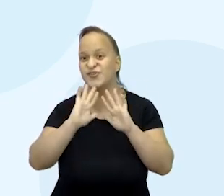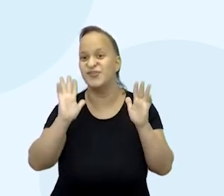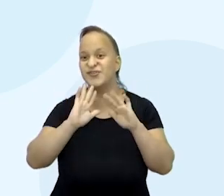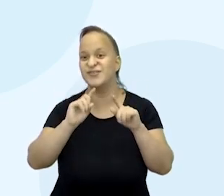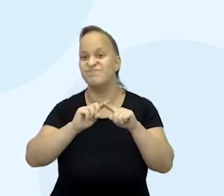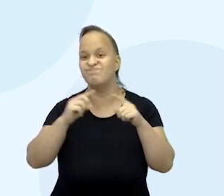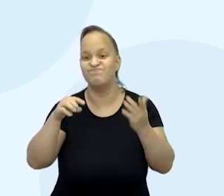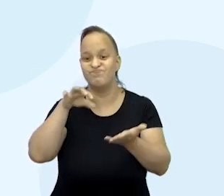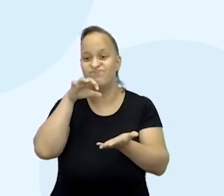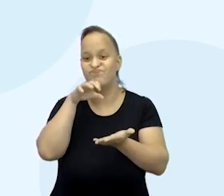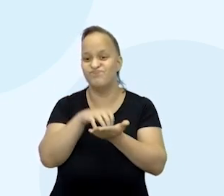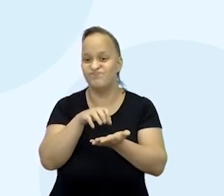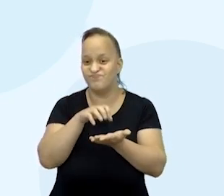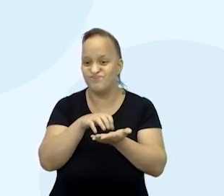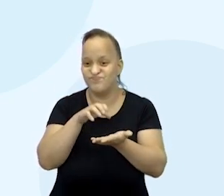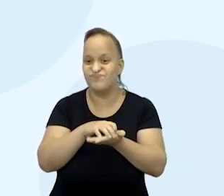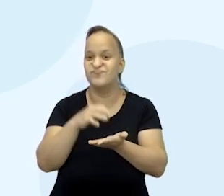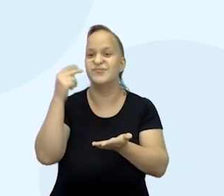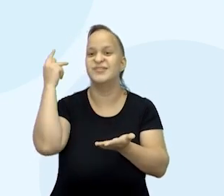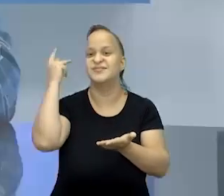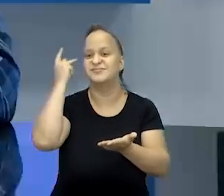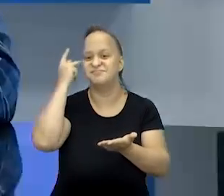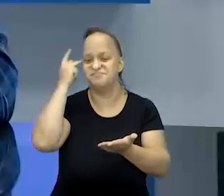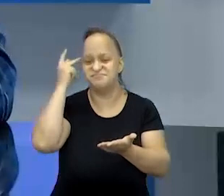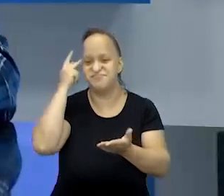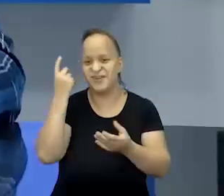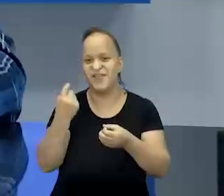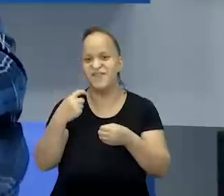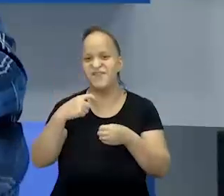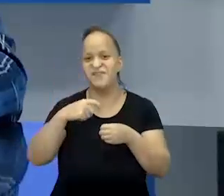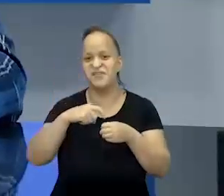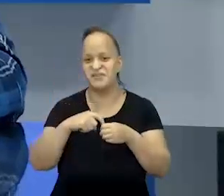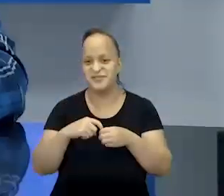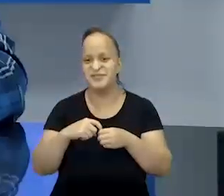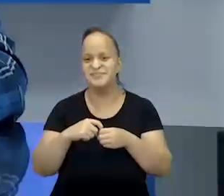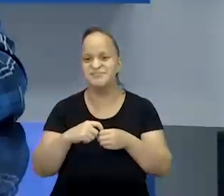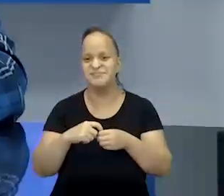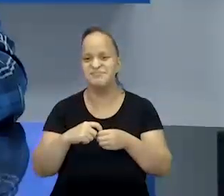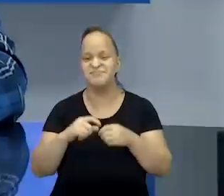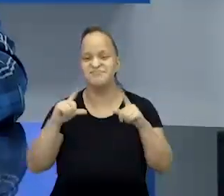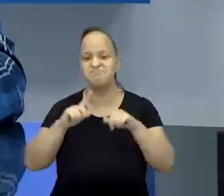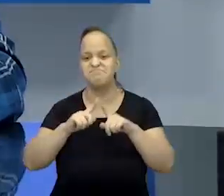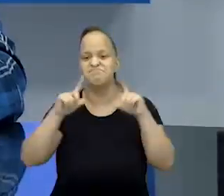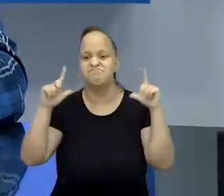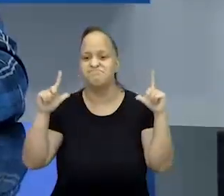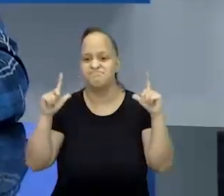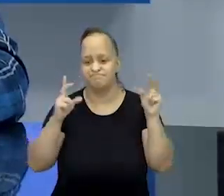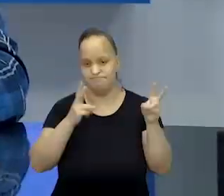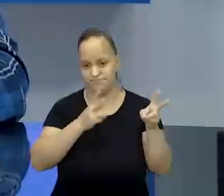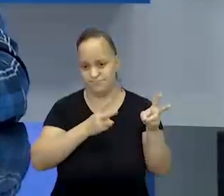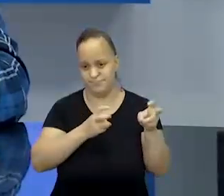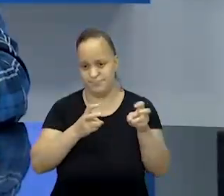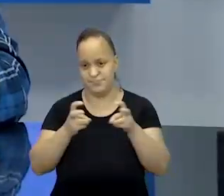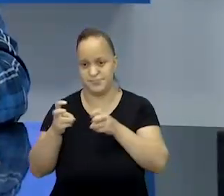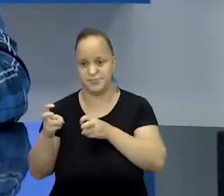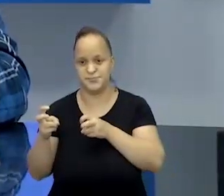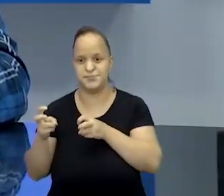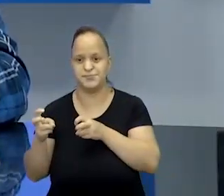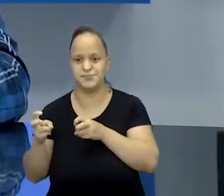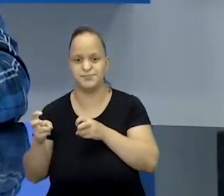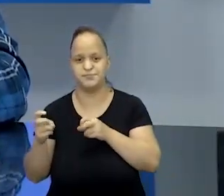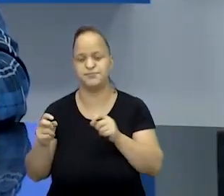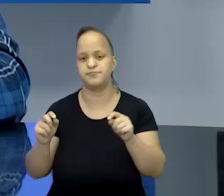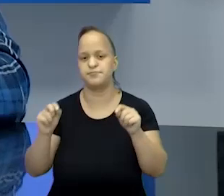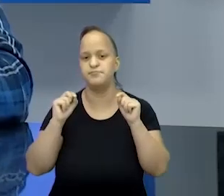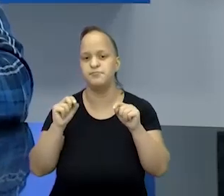coração da cidade de São Paulo. Então pode voltar para mim, e que a gente percebe é que aquela política higienista,